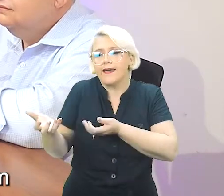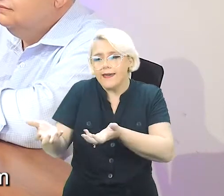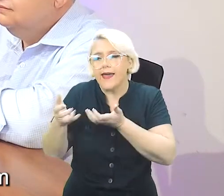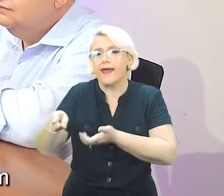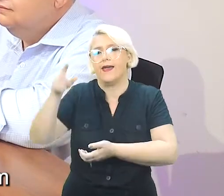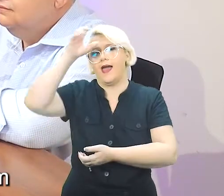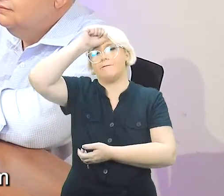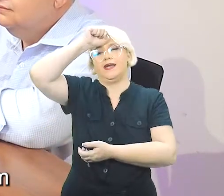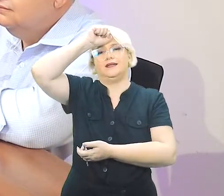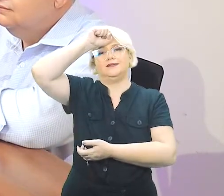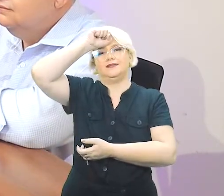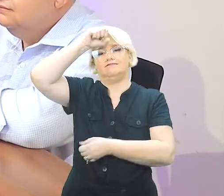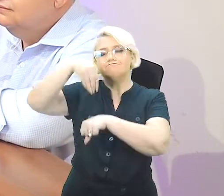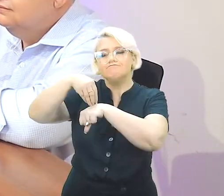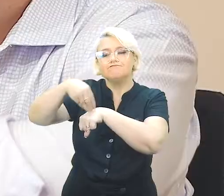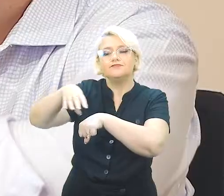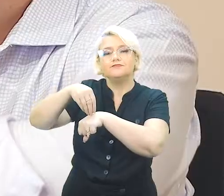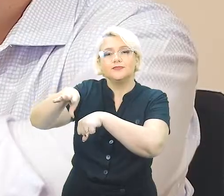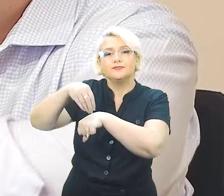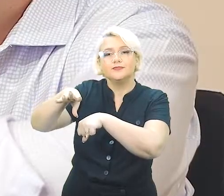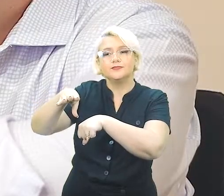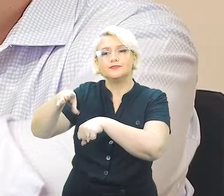alunos aprendam